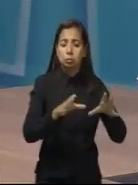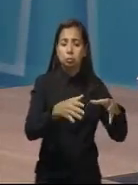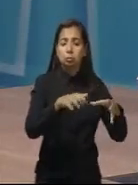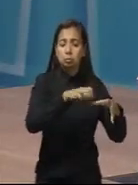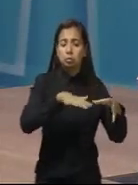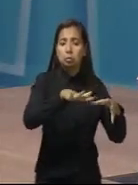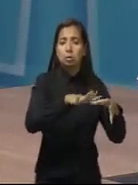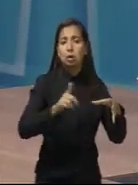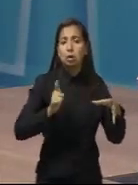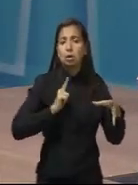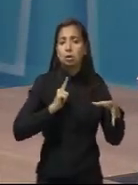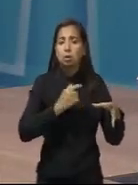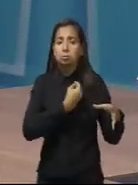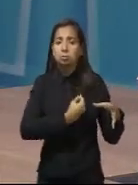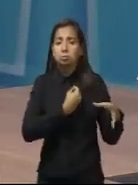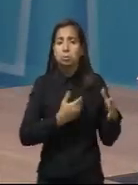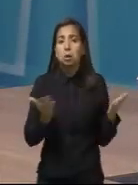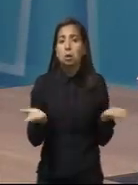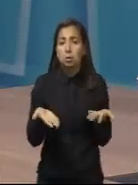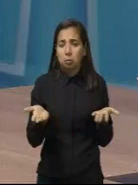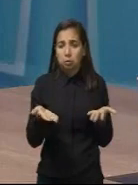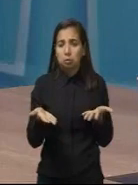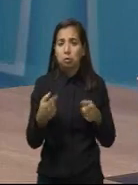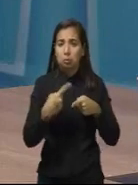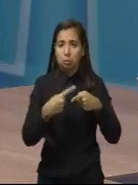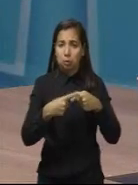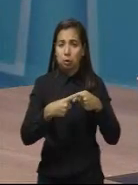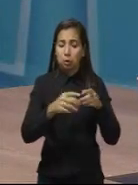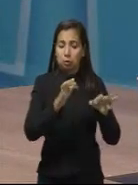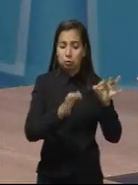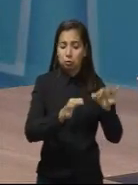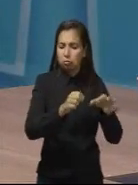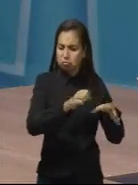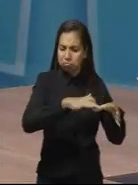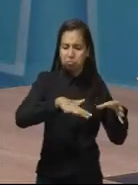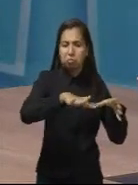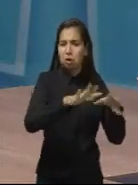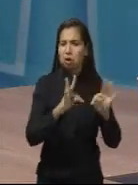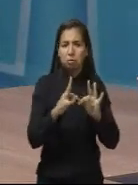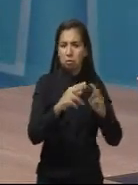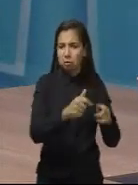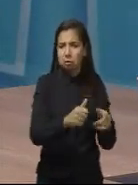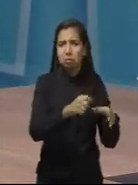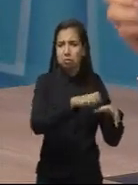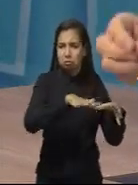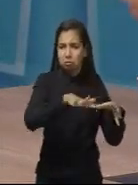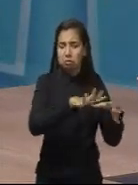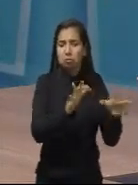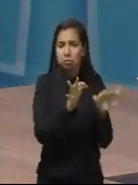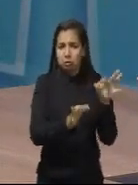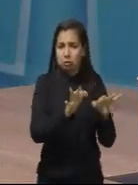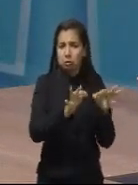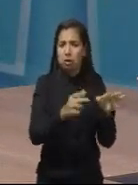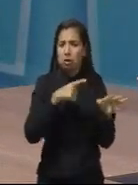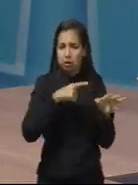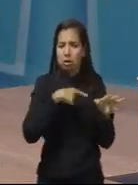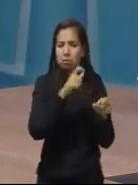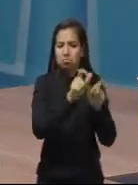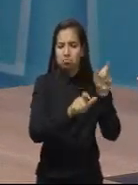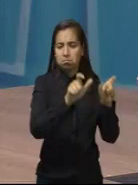colocado ultimamente, né? O judiciário, de uma maneira geral, com algumas figuras bem